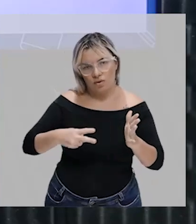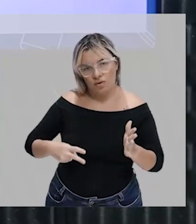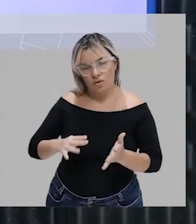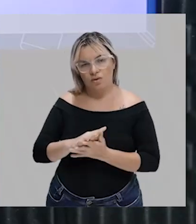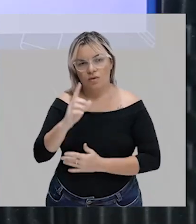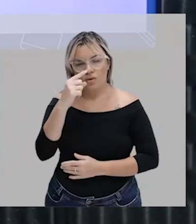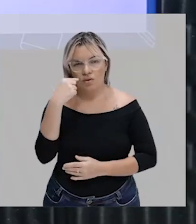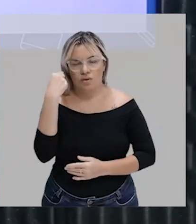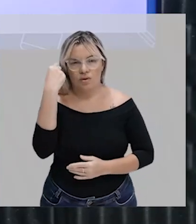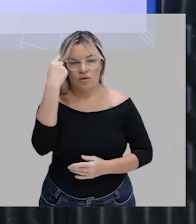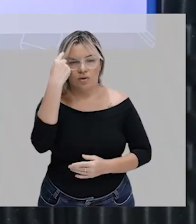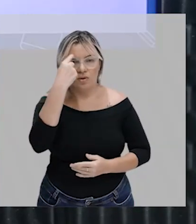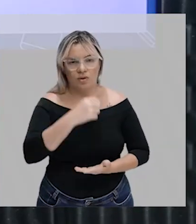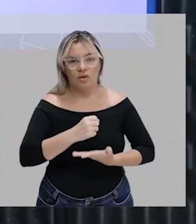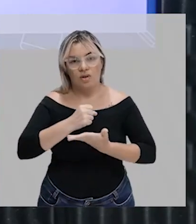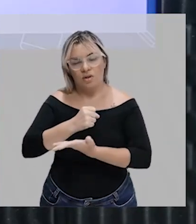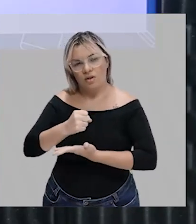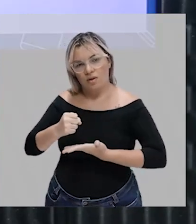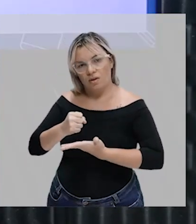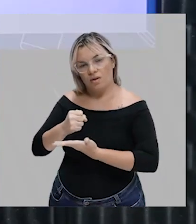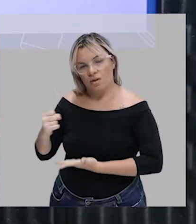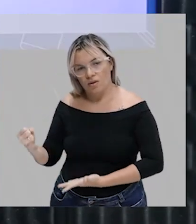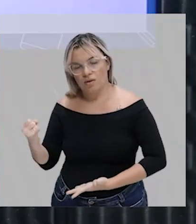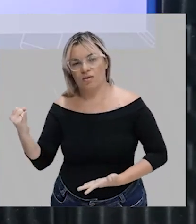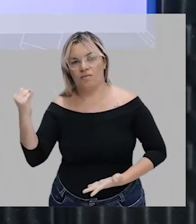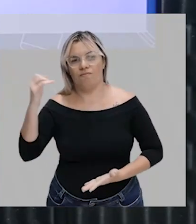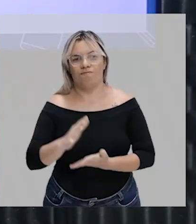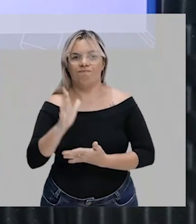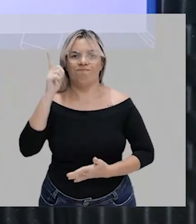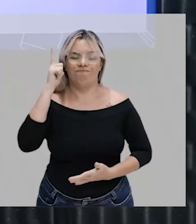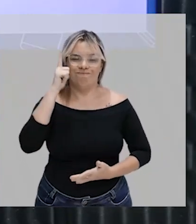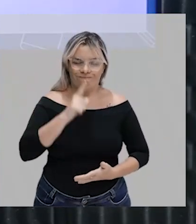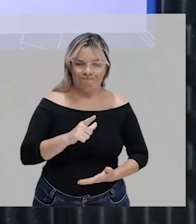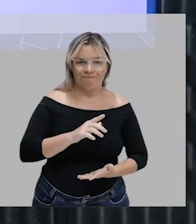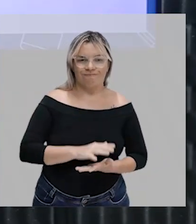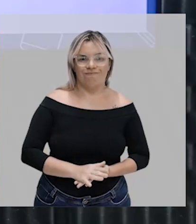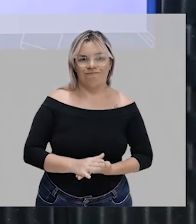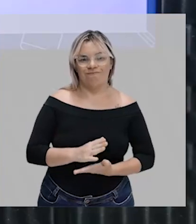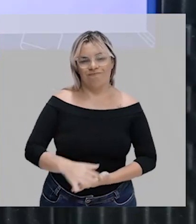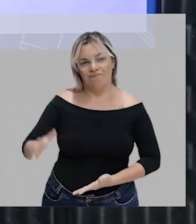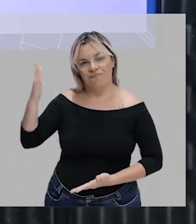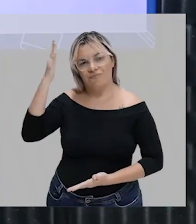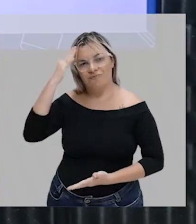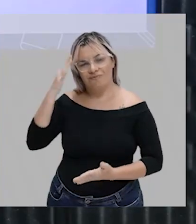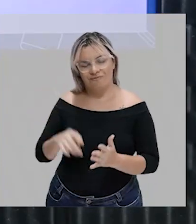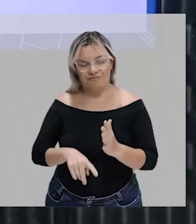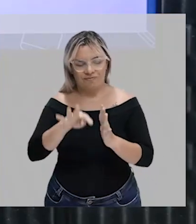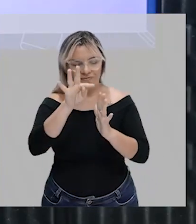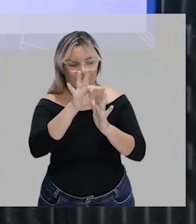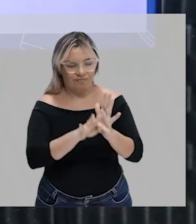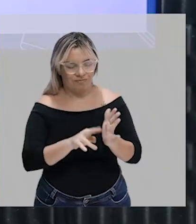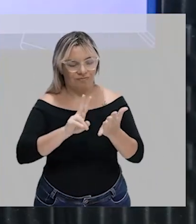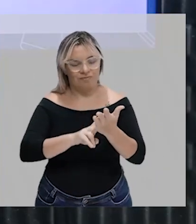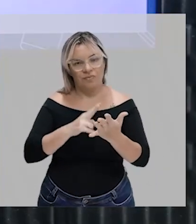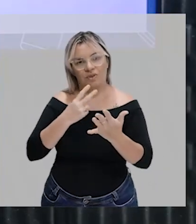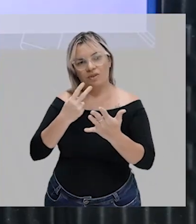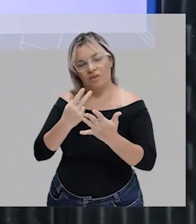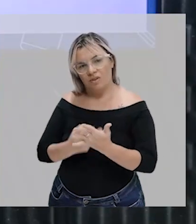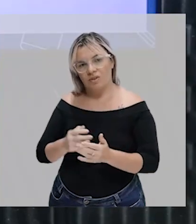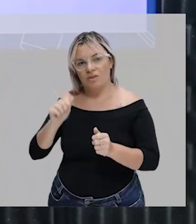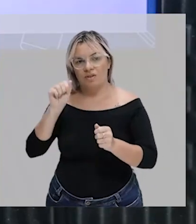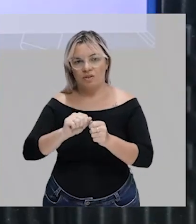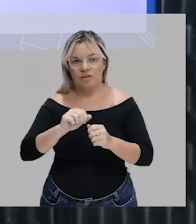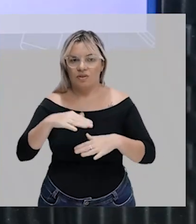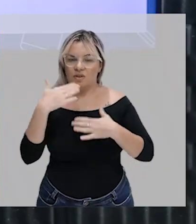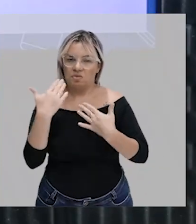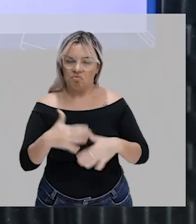ele é uma base tanto para você conseguir compreender um texto, traduzir um texto e daí assim fazer sua